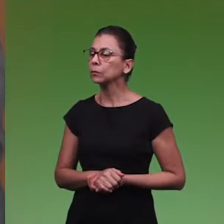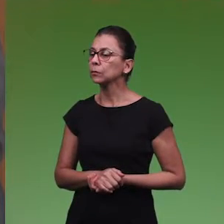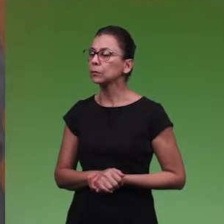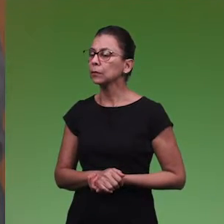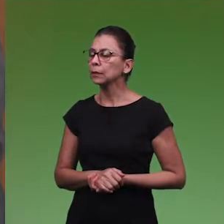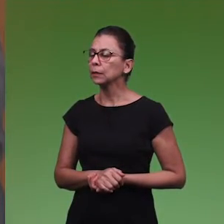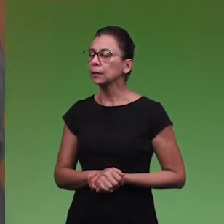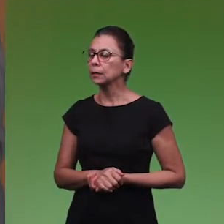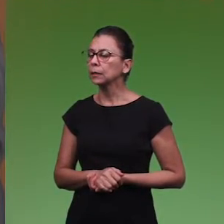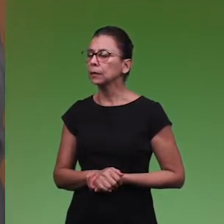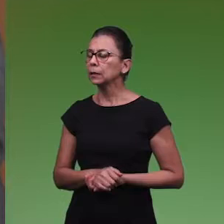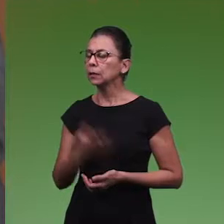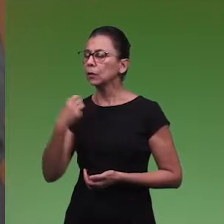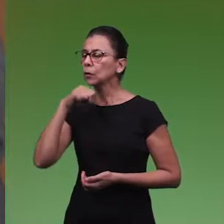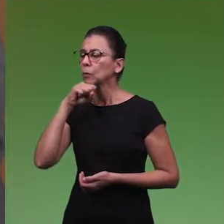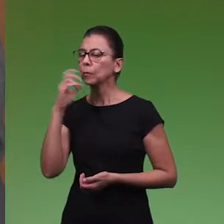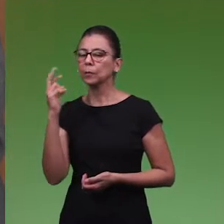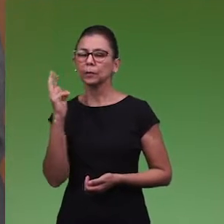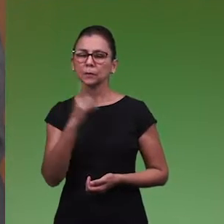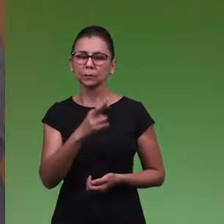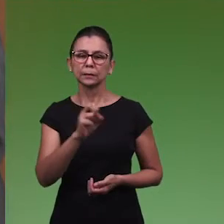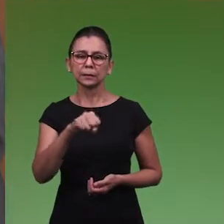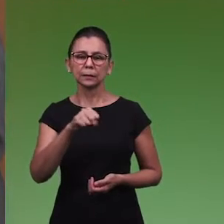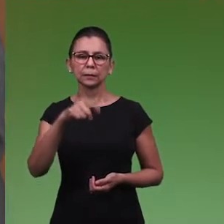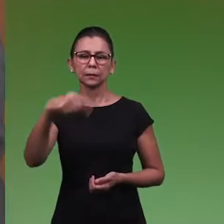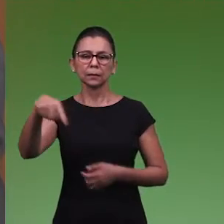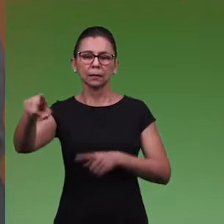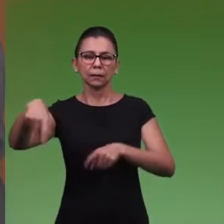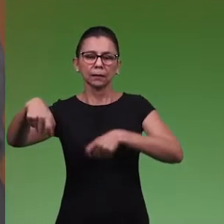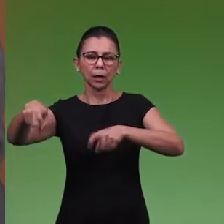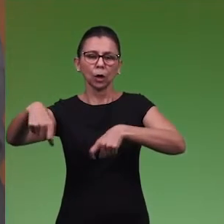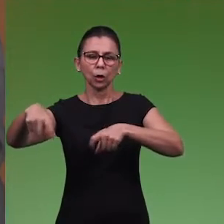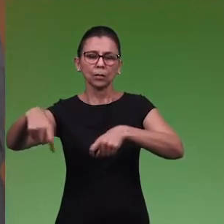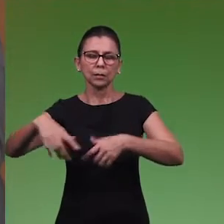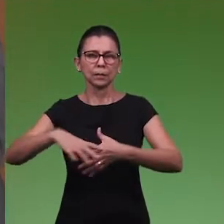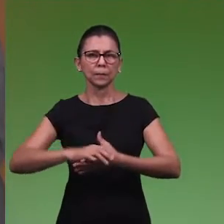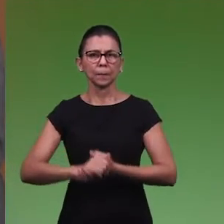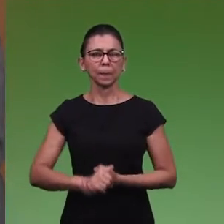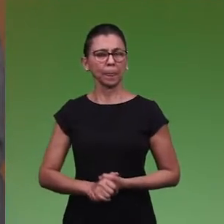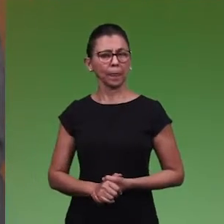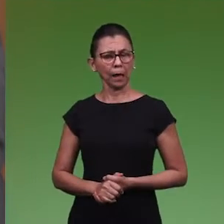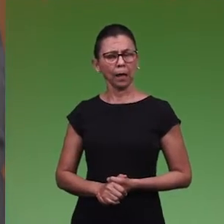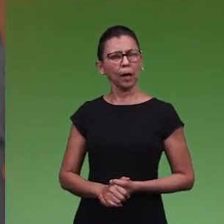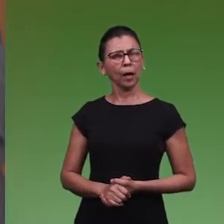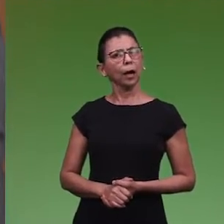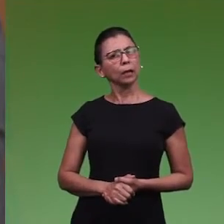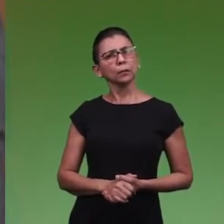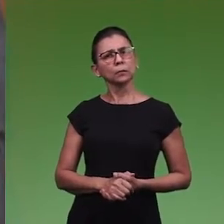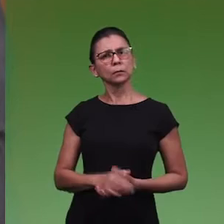comer enquanto ele não chegar. Chamaram. Quando ele olhou para Davi, era um rapaz muito novo.